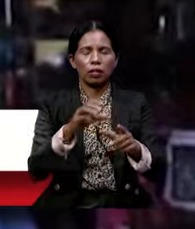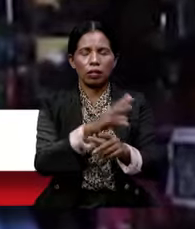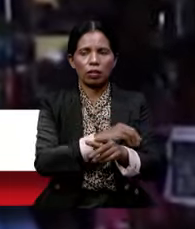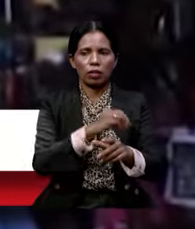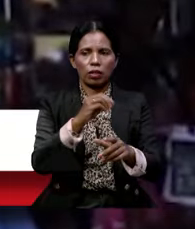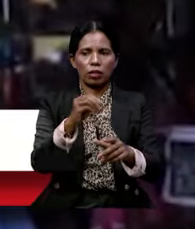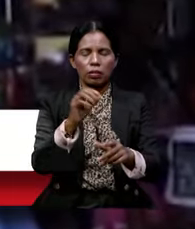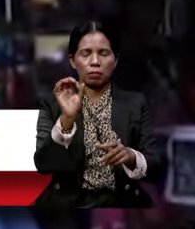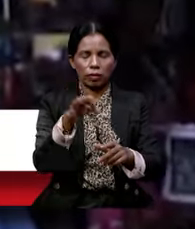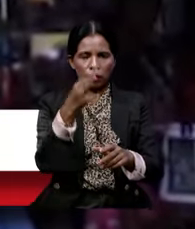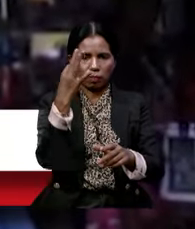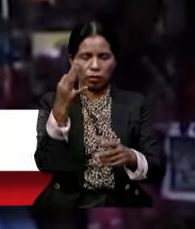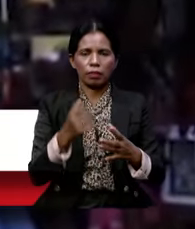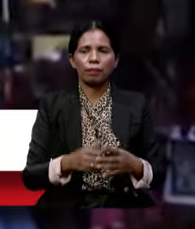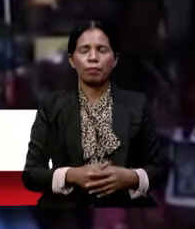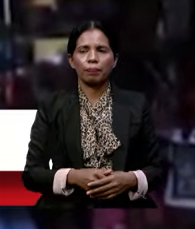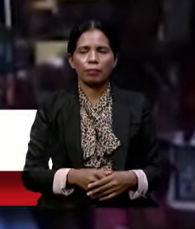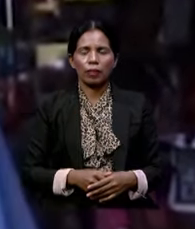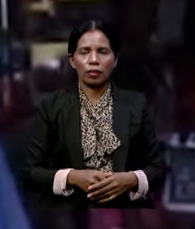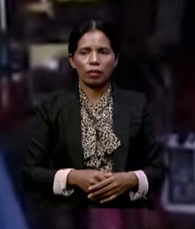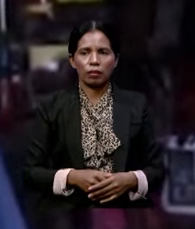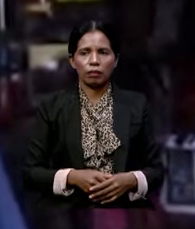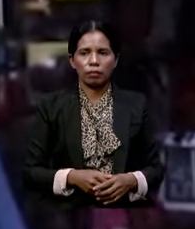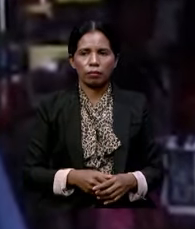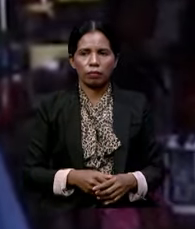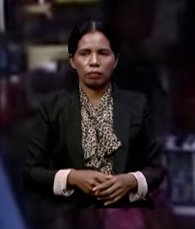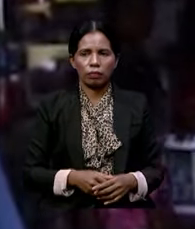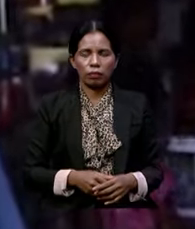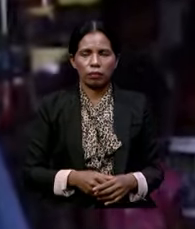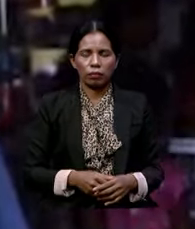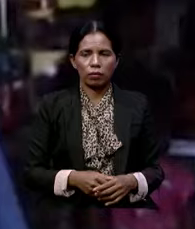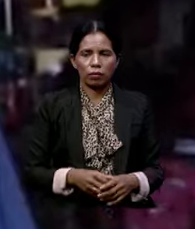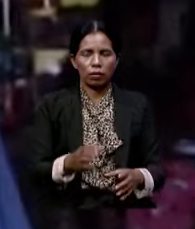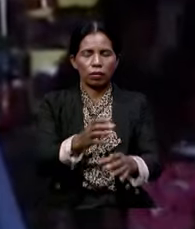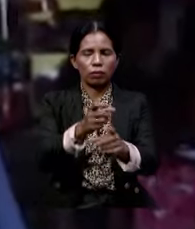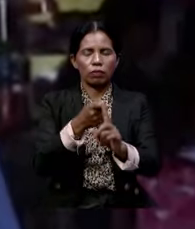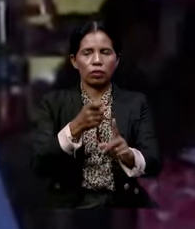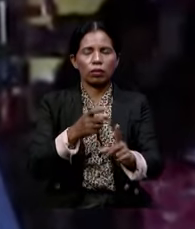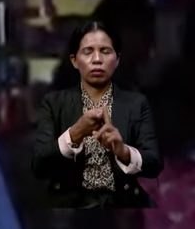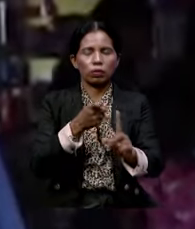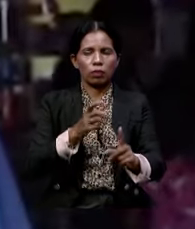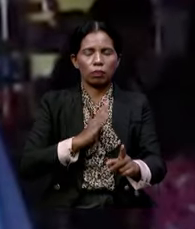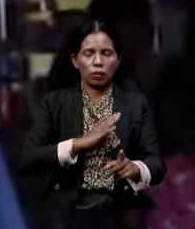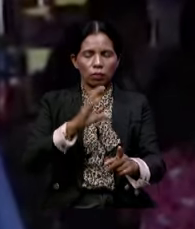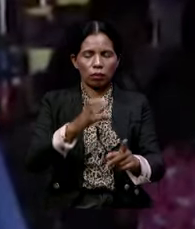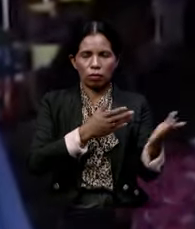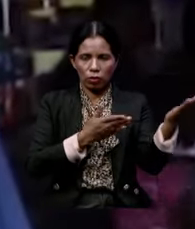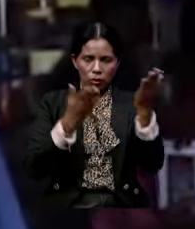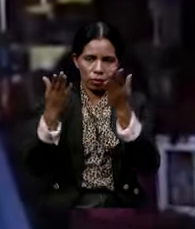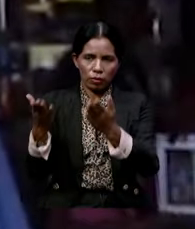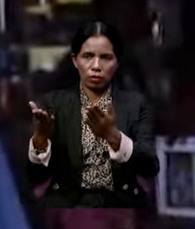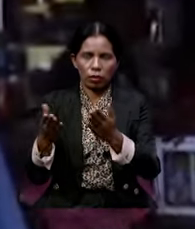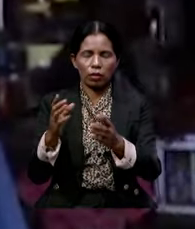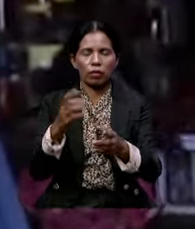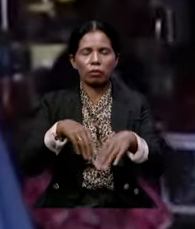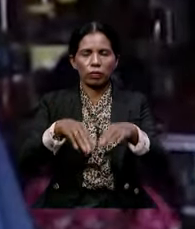bes, 19. E tá falando, né, tamo sede? Tamba futis be, bocau, se bocau tu la mãe, la pamblasi